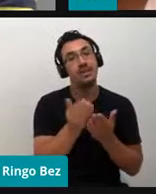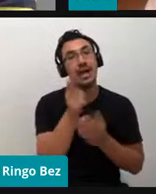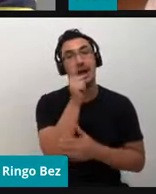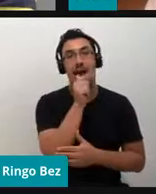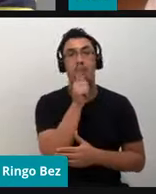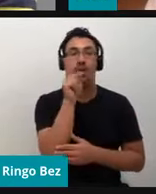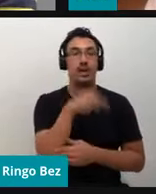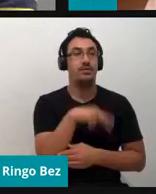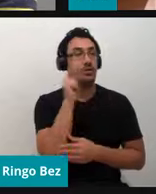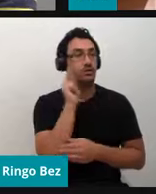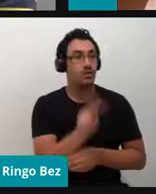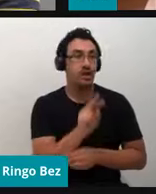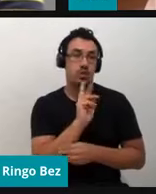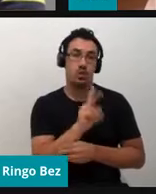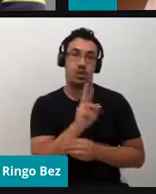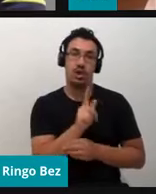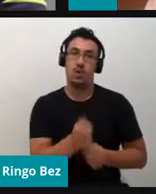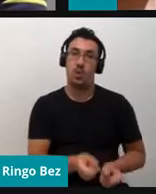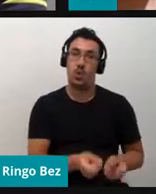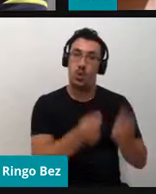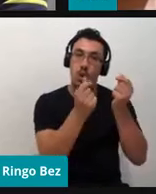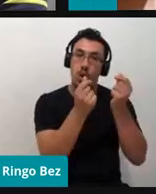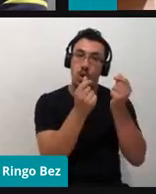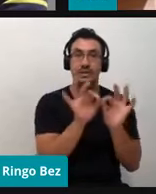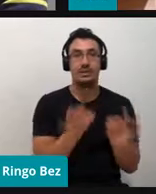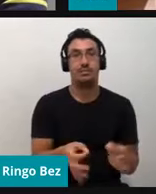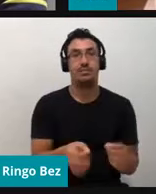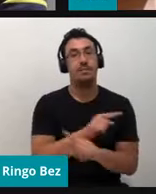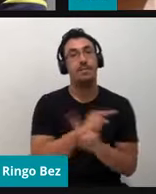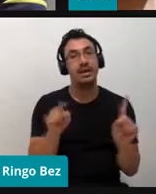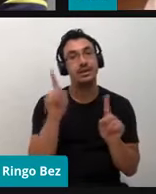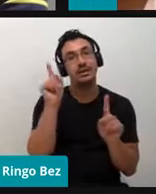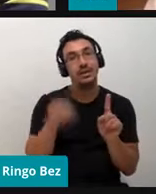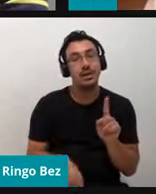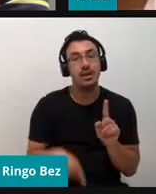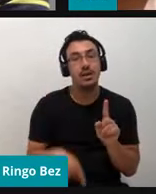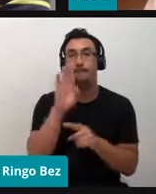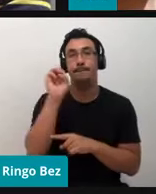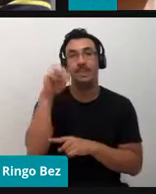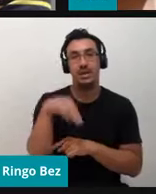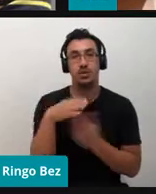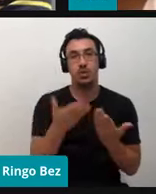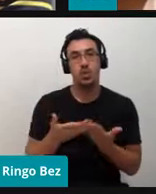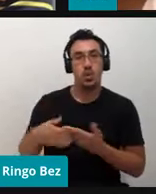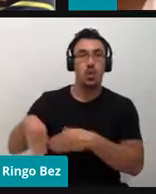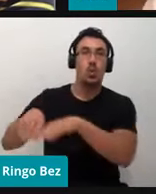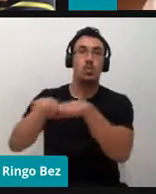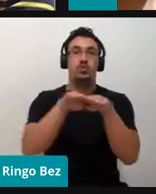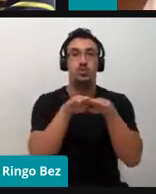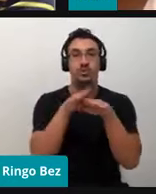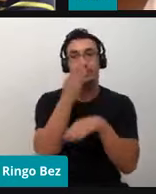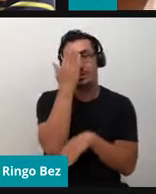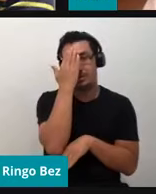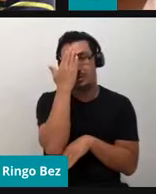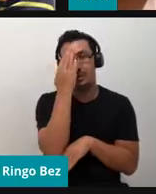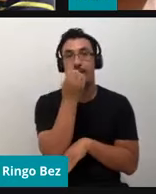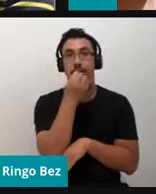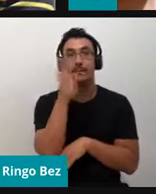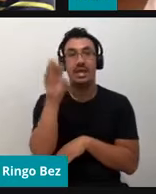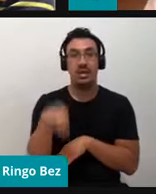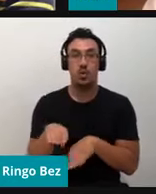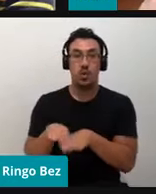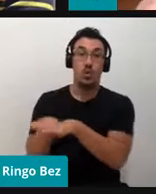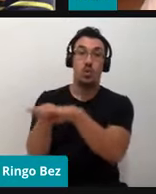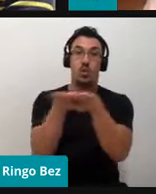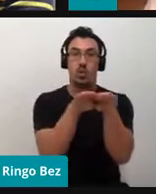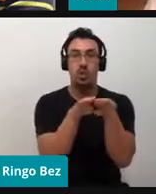como um recurso econômico, simplesmente, mas sim como um bem comum, né? E como um bem comum, nós temos que